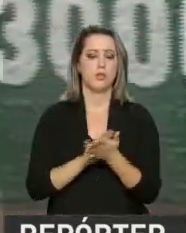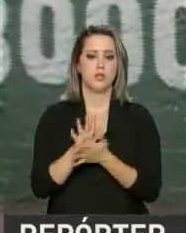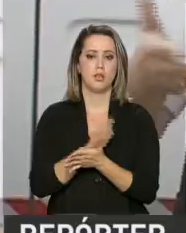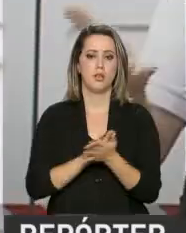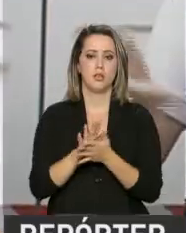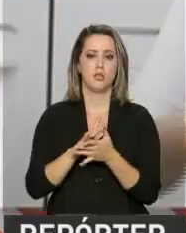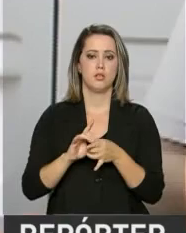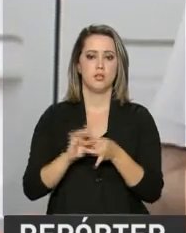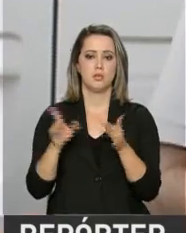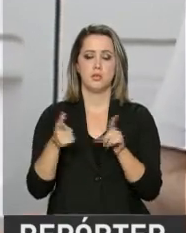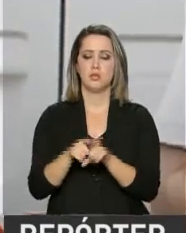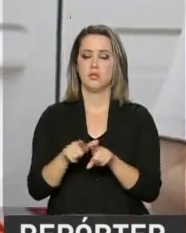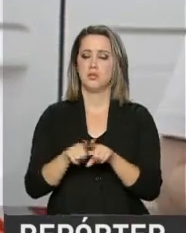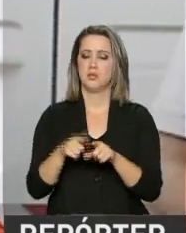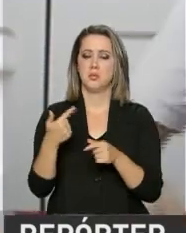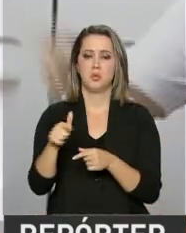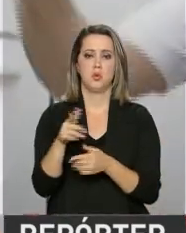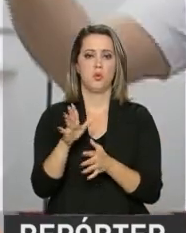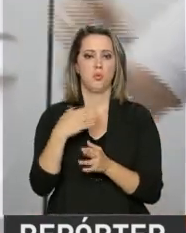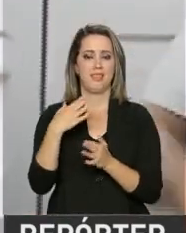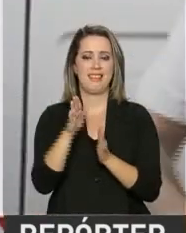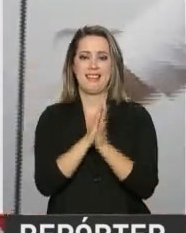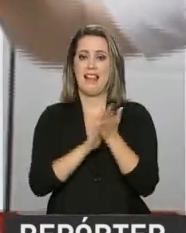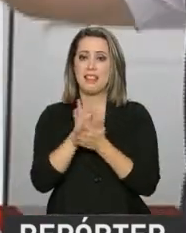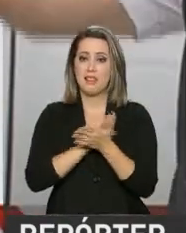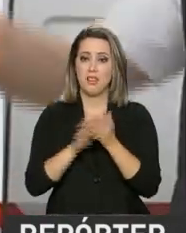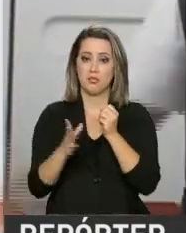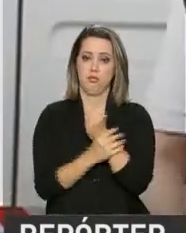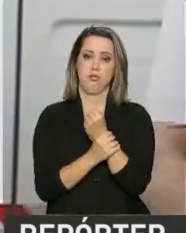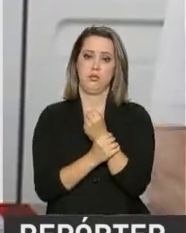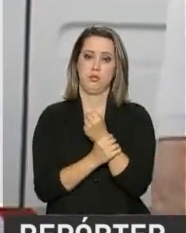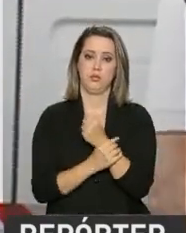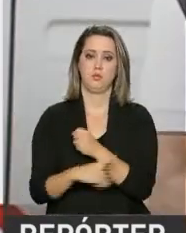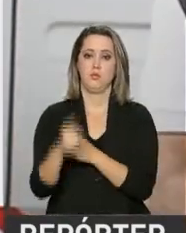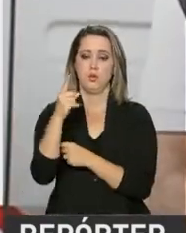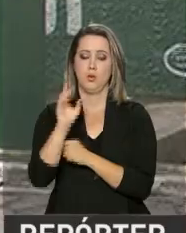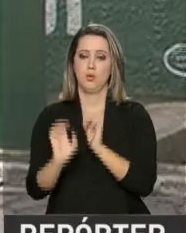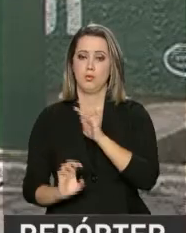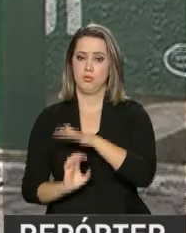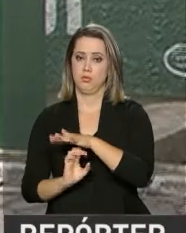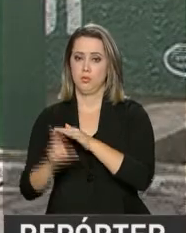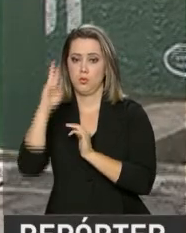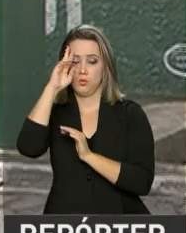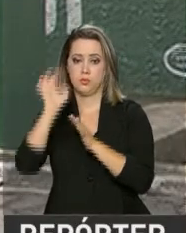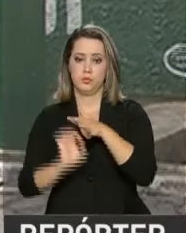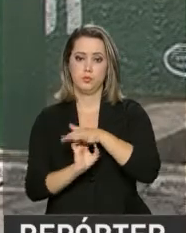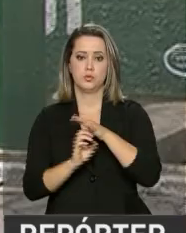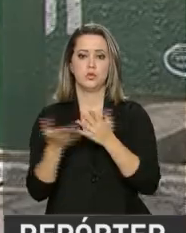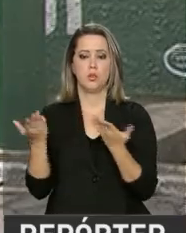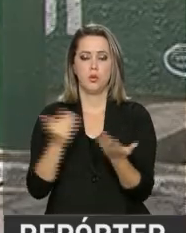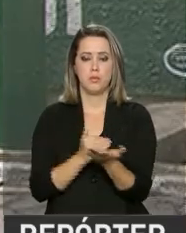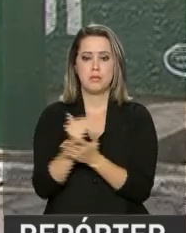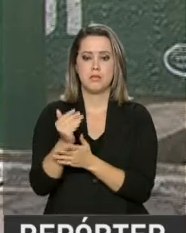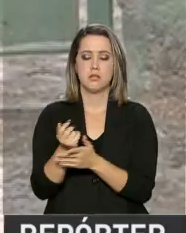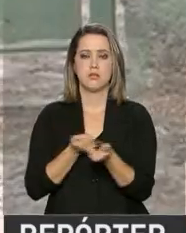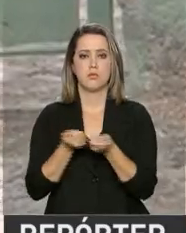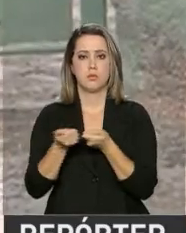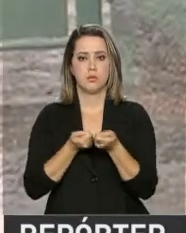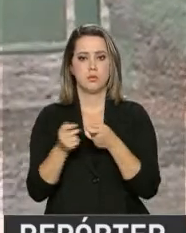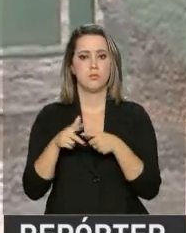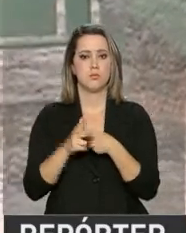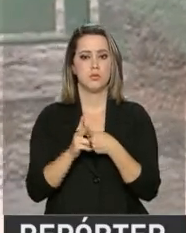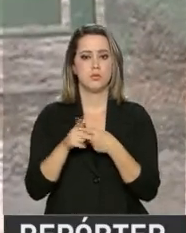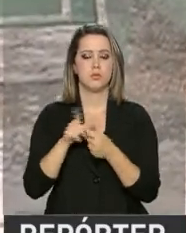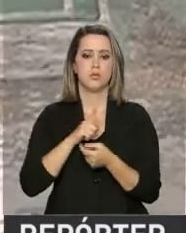e também não segue nenhuma norma de segurança segundo um dos sócios da empresa está em processo de regularização e por um erro